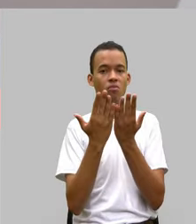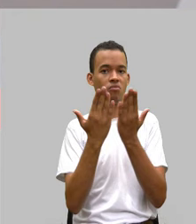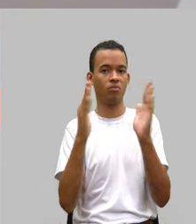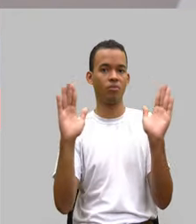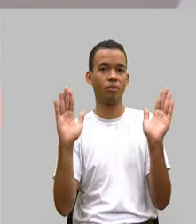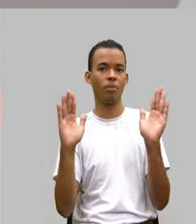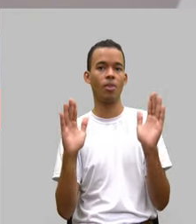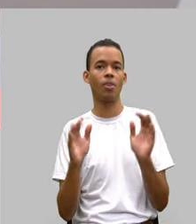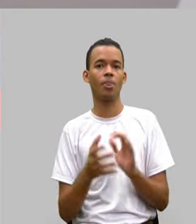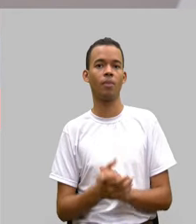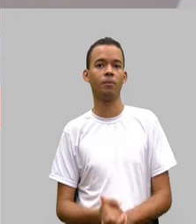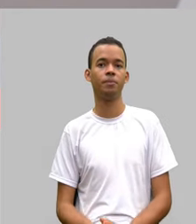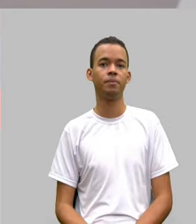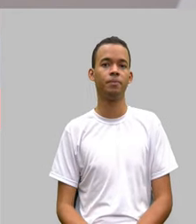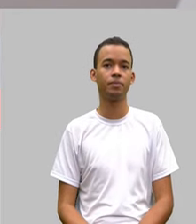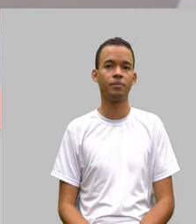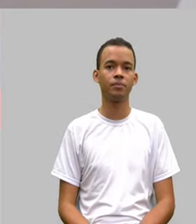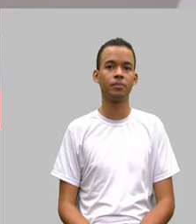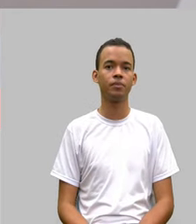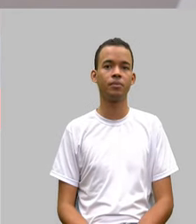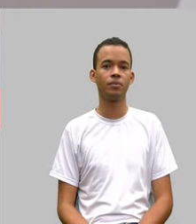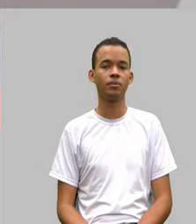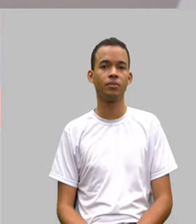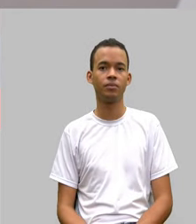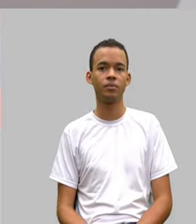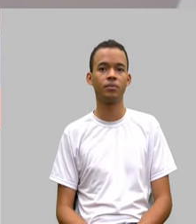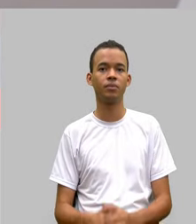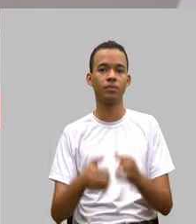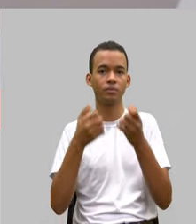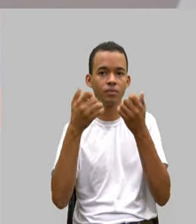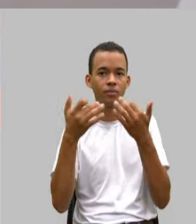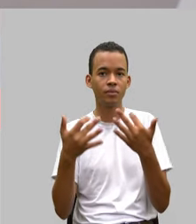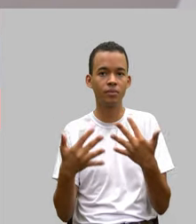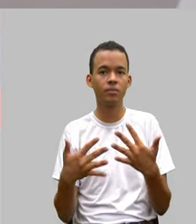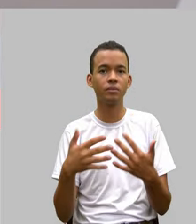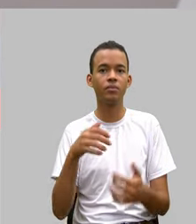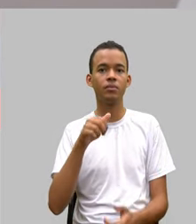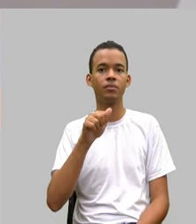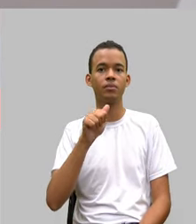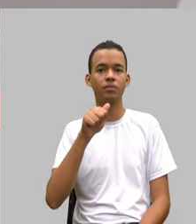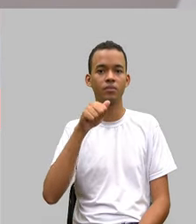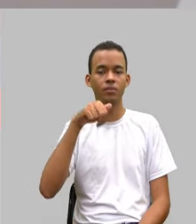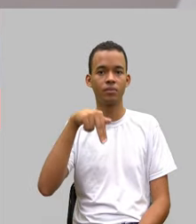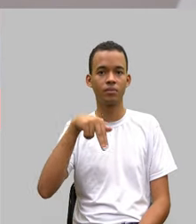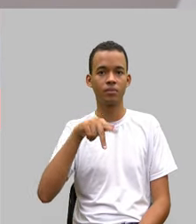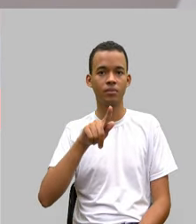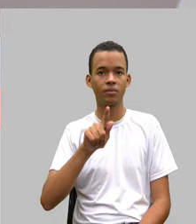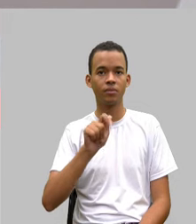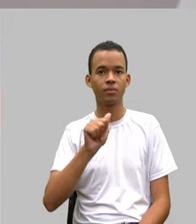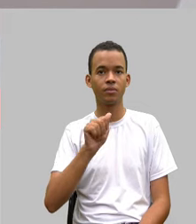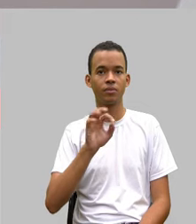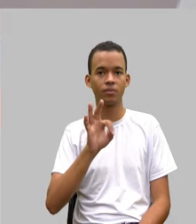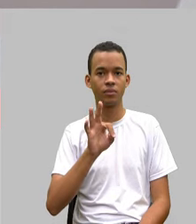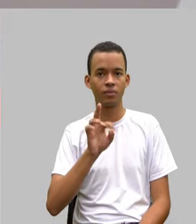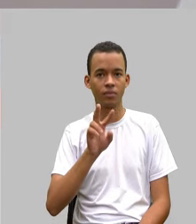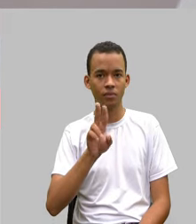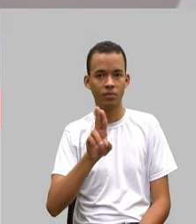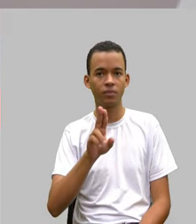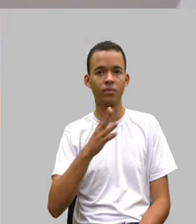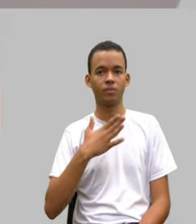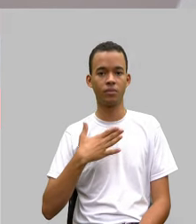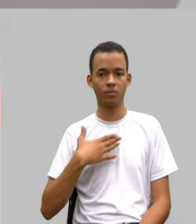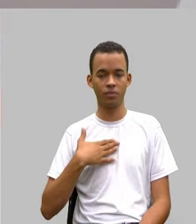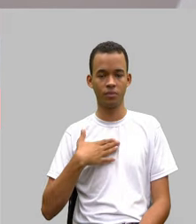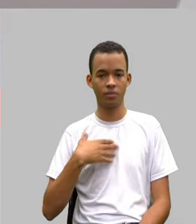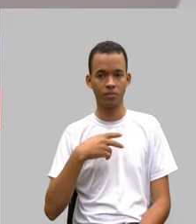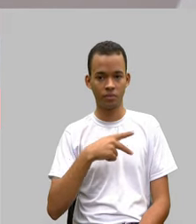público tá e aato eu gostaria de falar eh daang gato eh eu sou presidente daang gato eh a ang gato